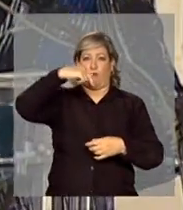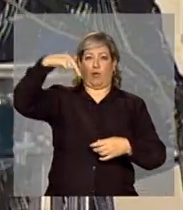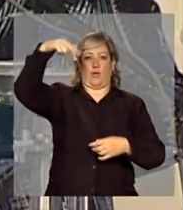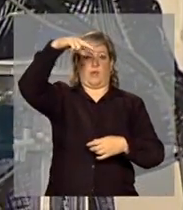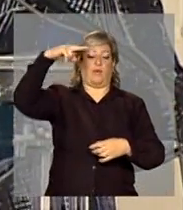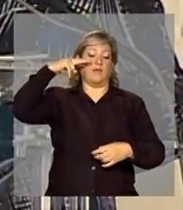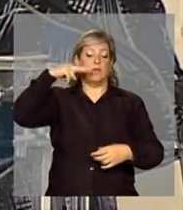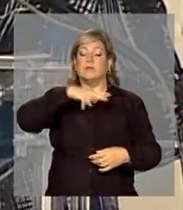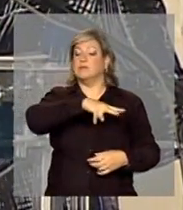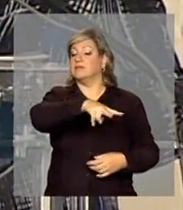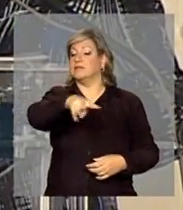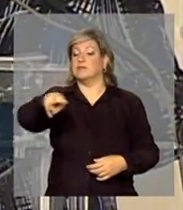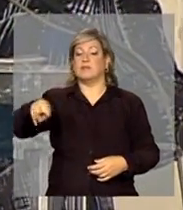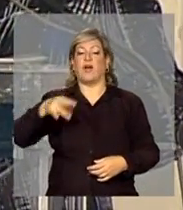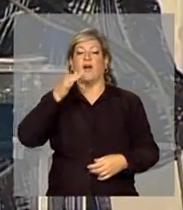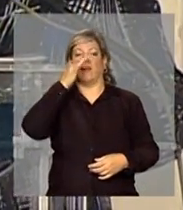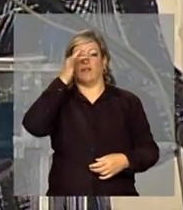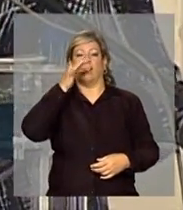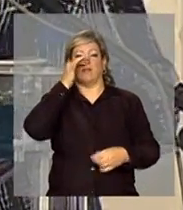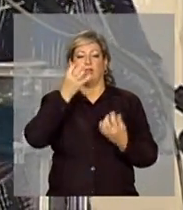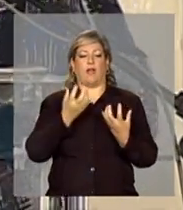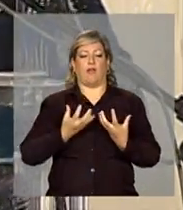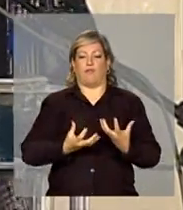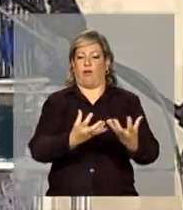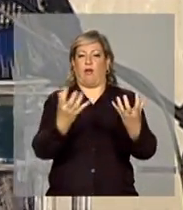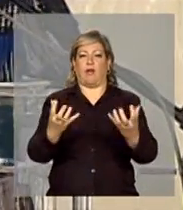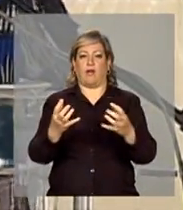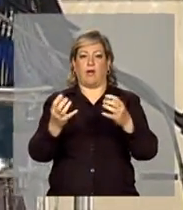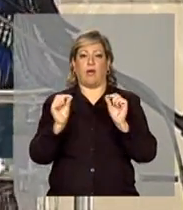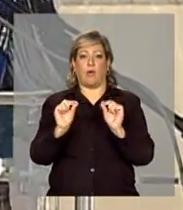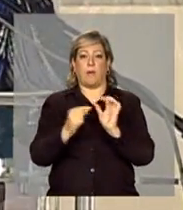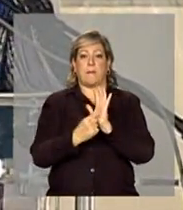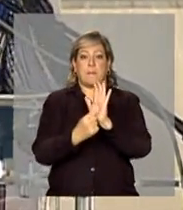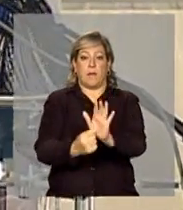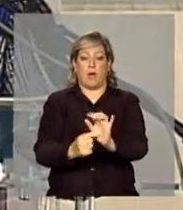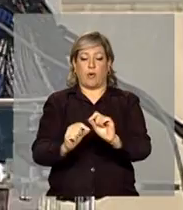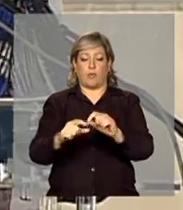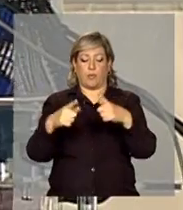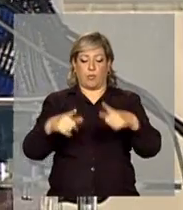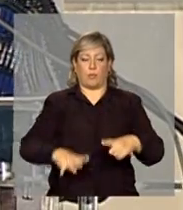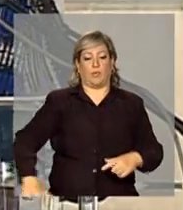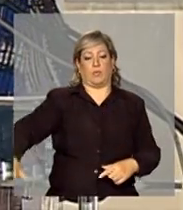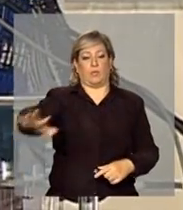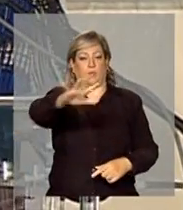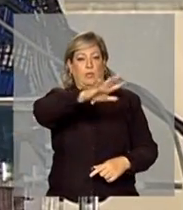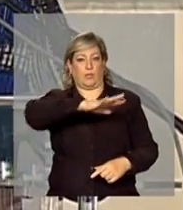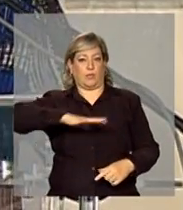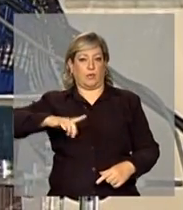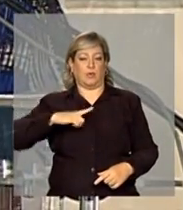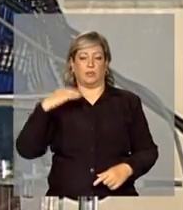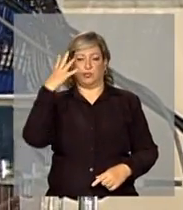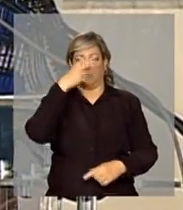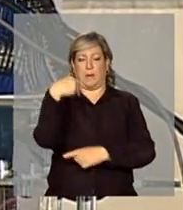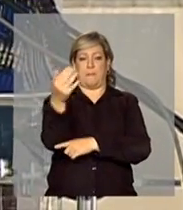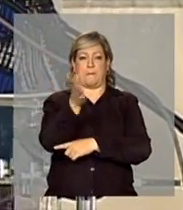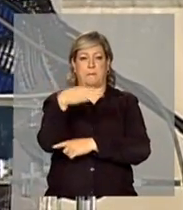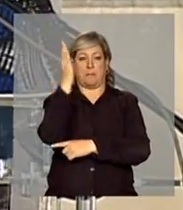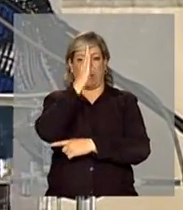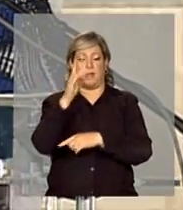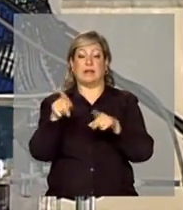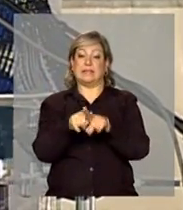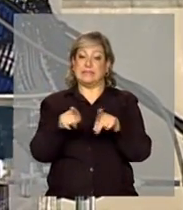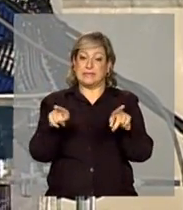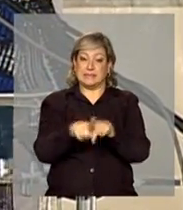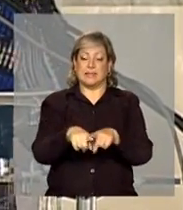vendo as flores formando no mirante, a bandeira do Brasil e,